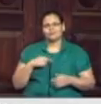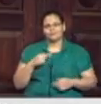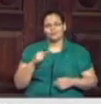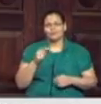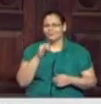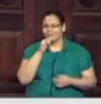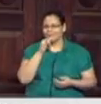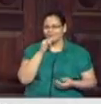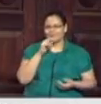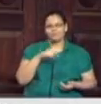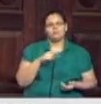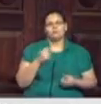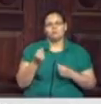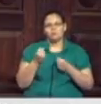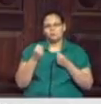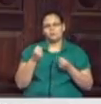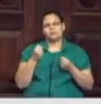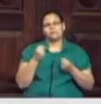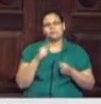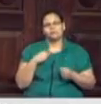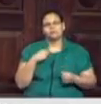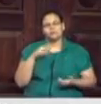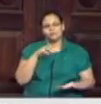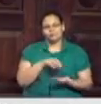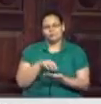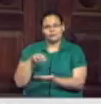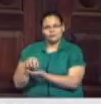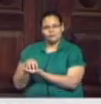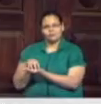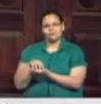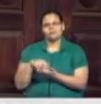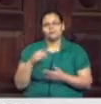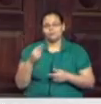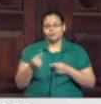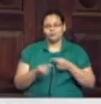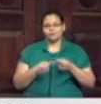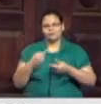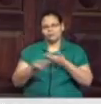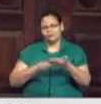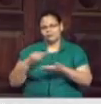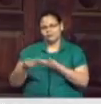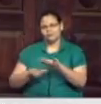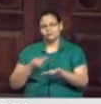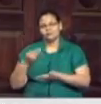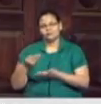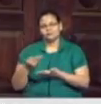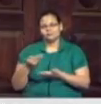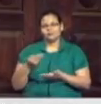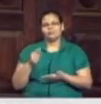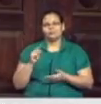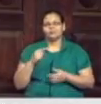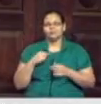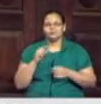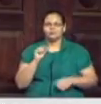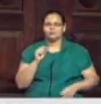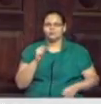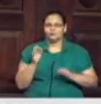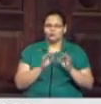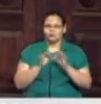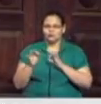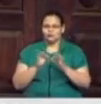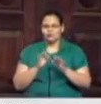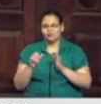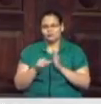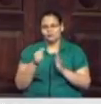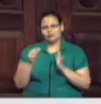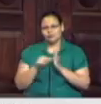República. Mas vou resistir à tentação de esperar até a semana que vem, porque não quero deixar de abordar aquilo que preparei. O